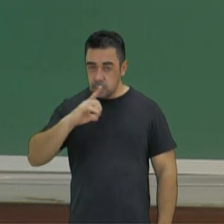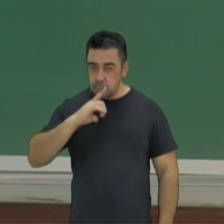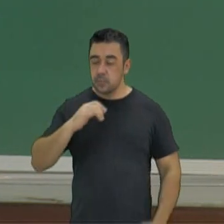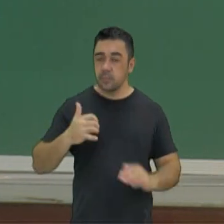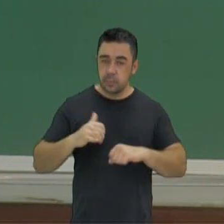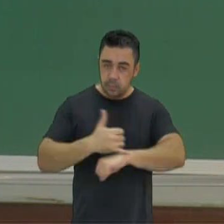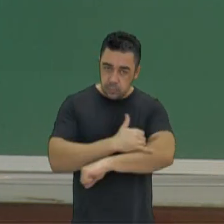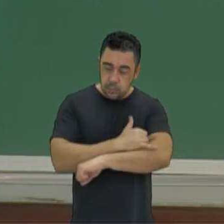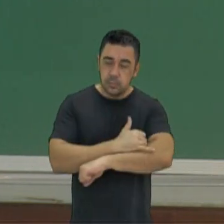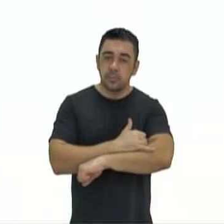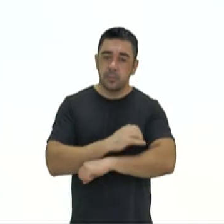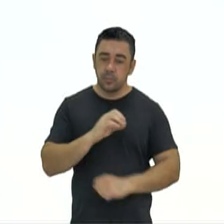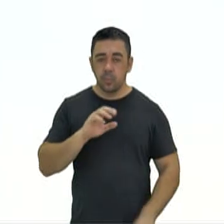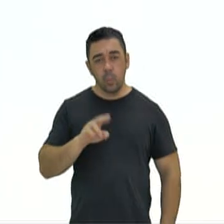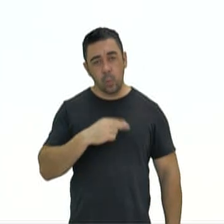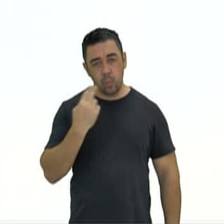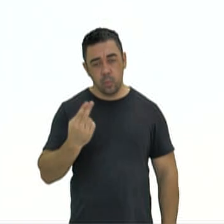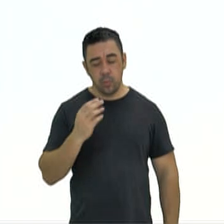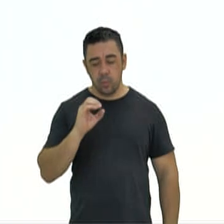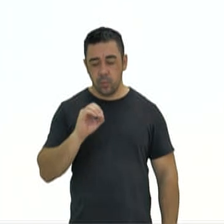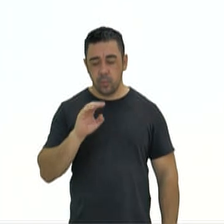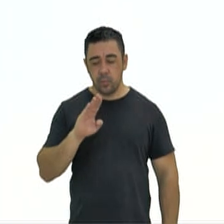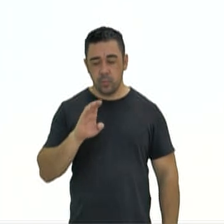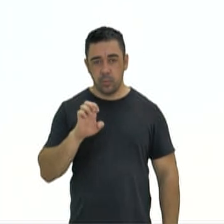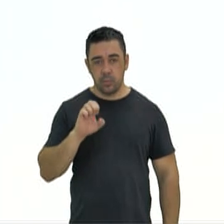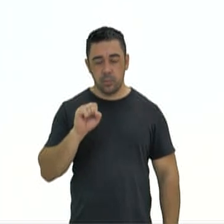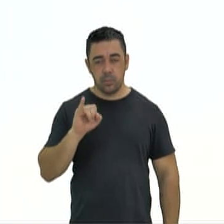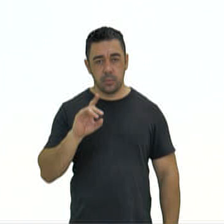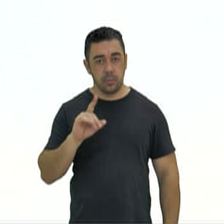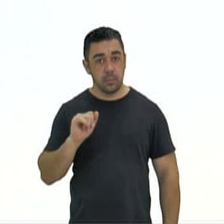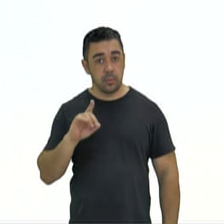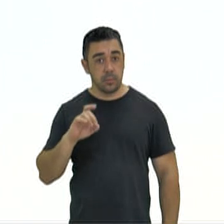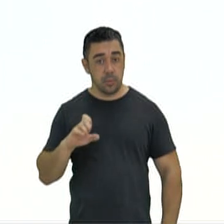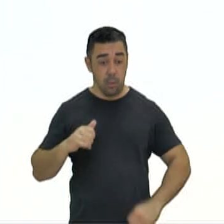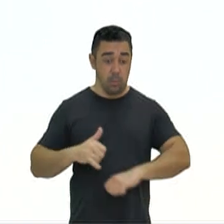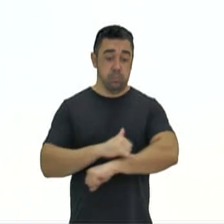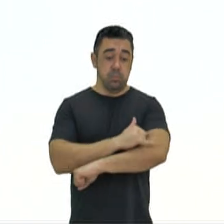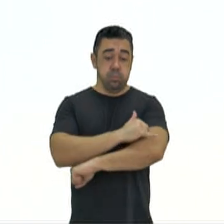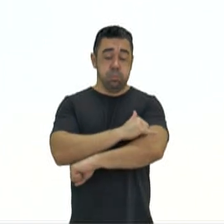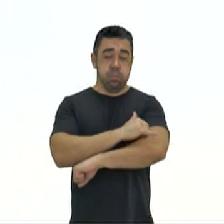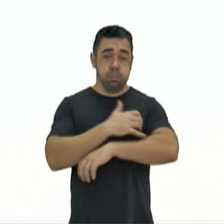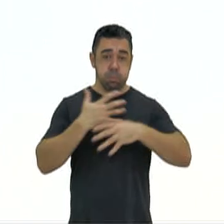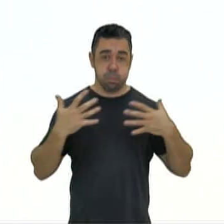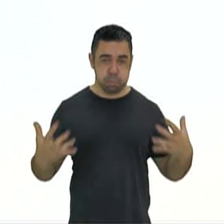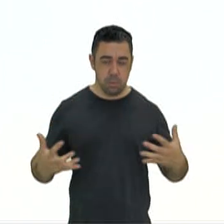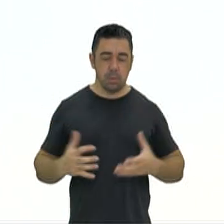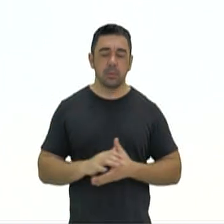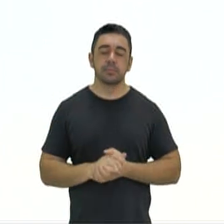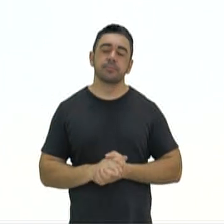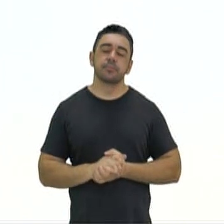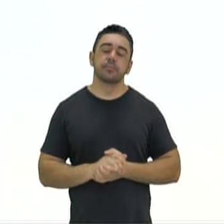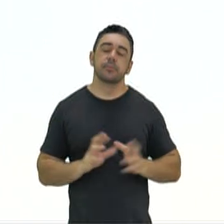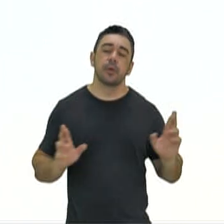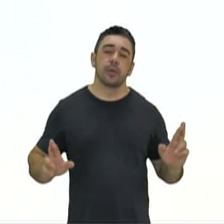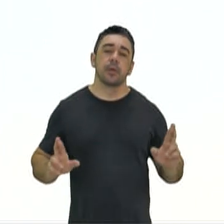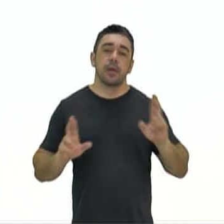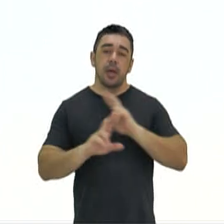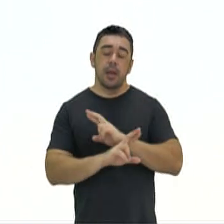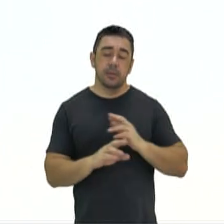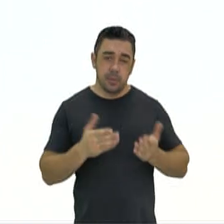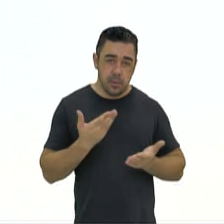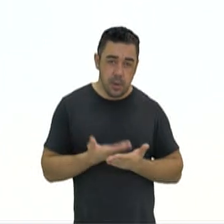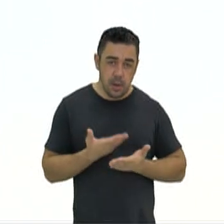peso ou obesidade. No caso do excesso de peso ou da obesidade, e aí fazendo relação com a nossa